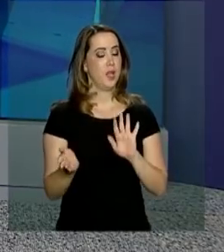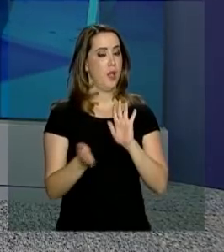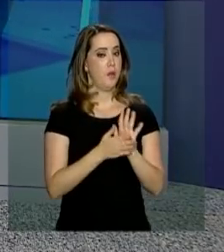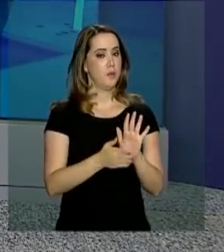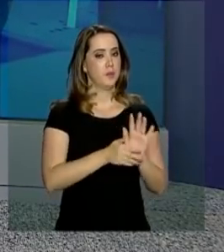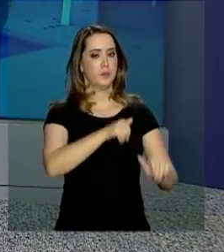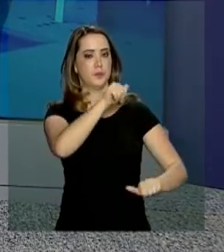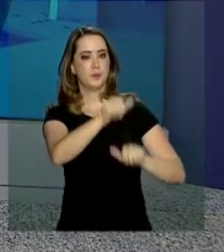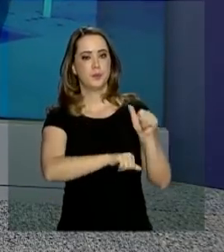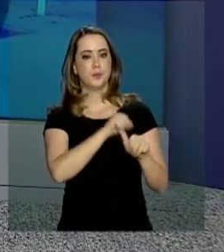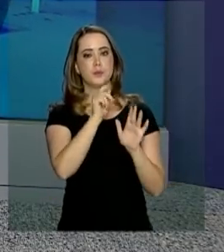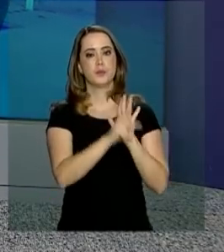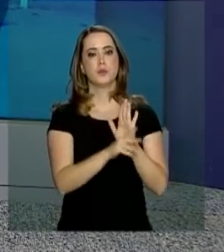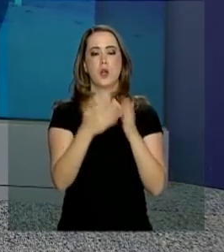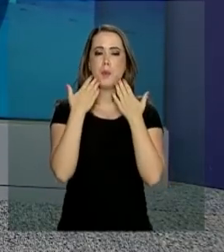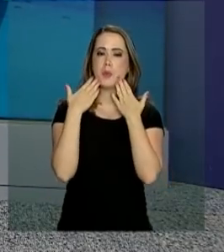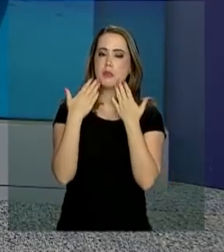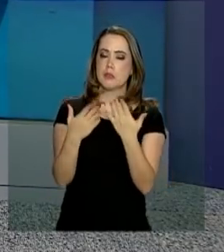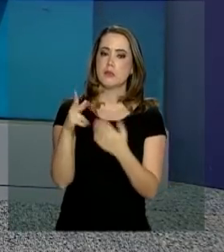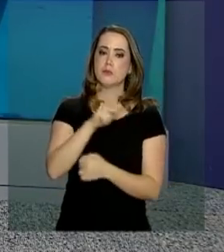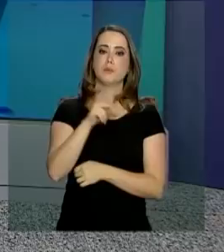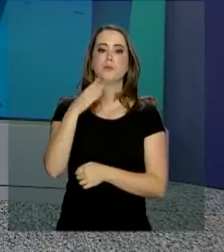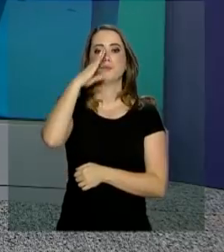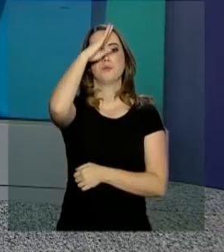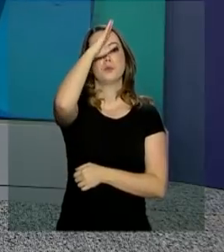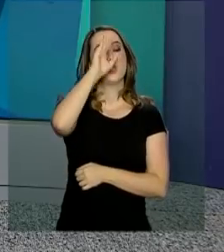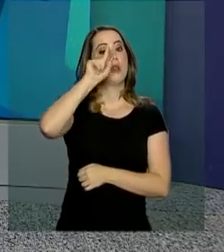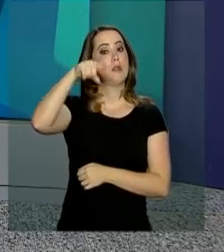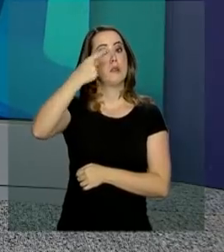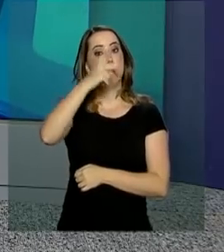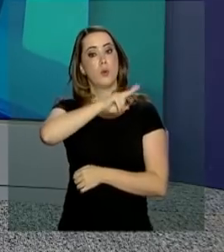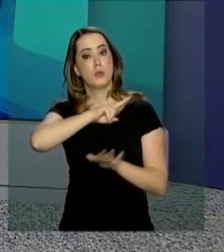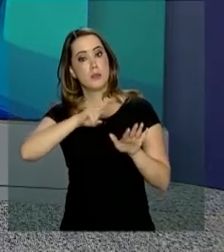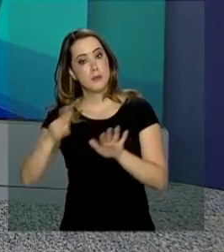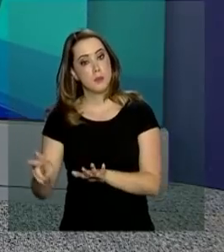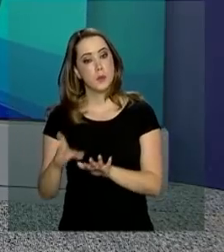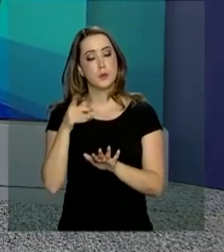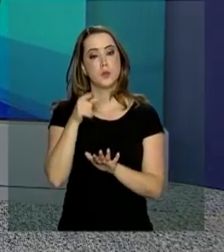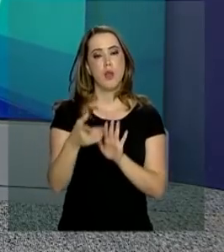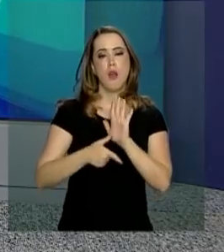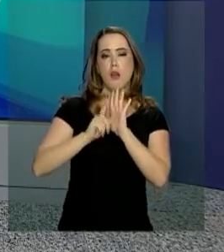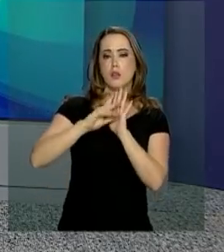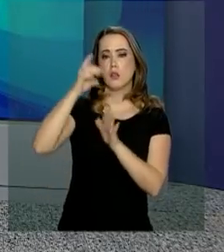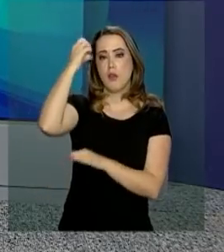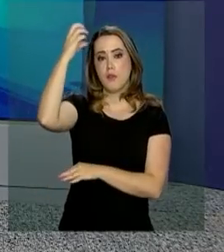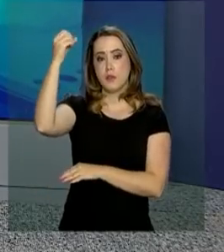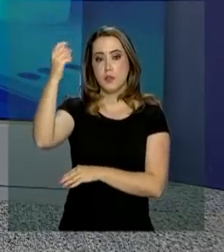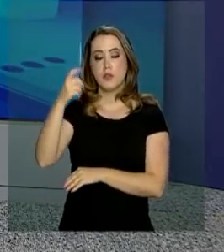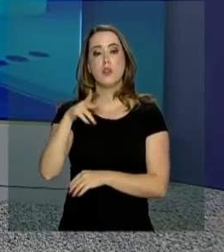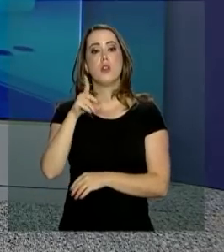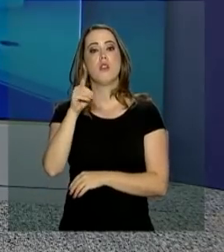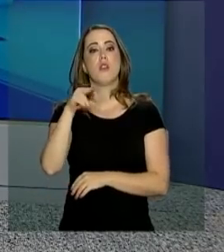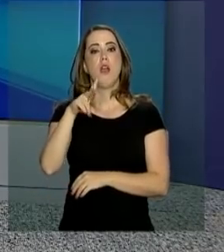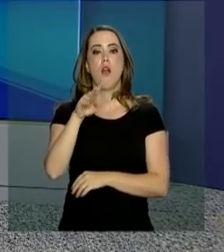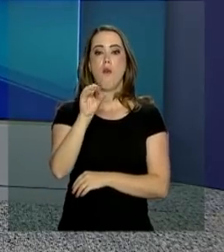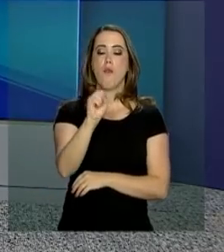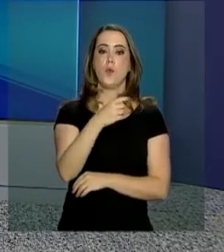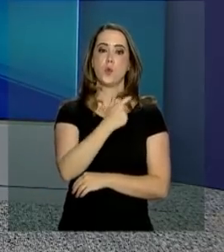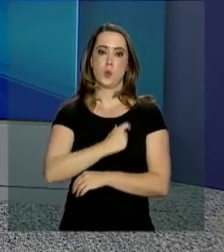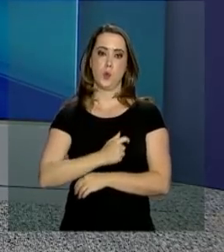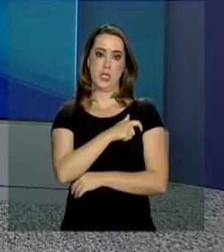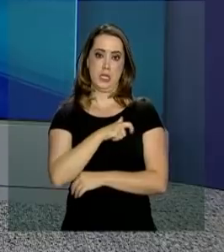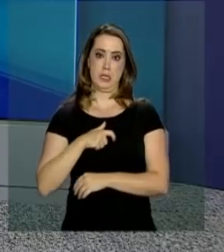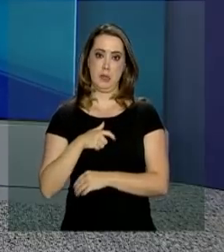reforma da Previdência deve ser apresentada ao presidente Jair Bolsonaro na próxima semana, antes da viagem dele a Davos, na Suíça, onde